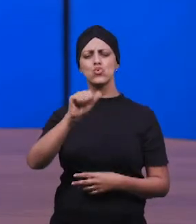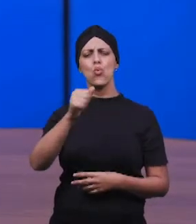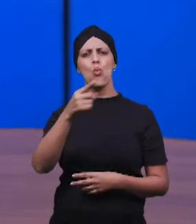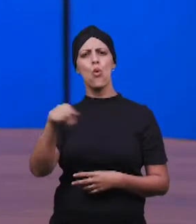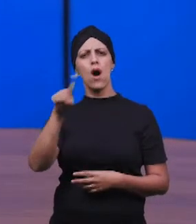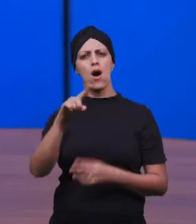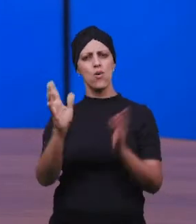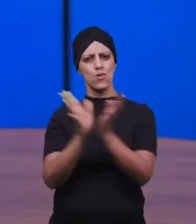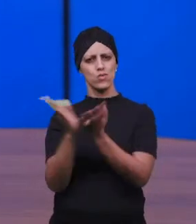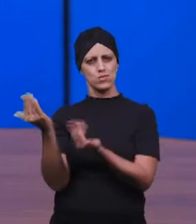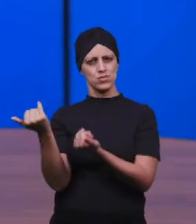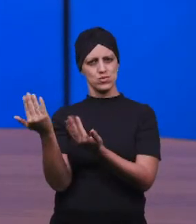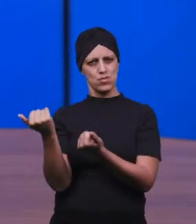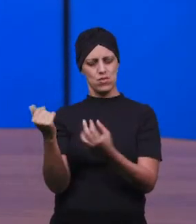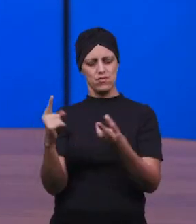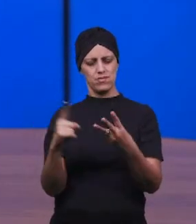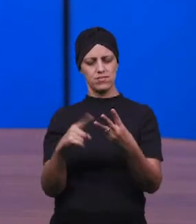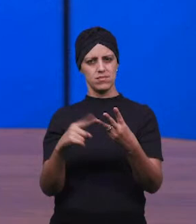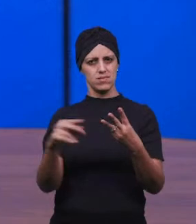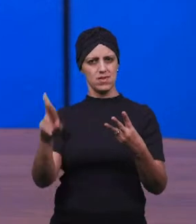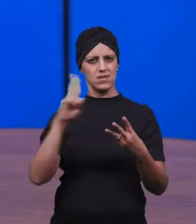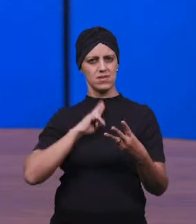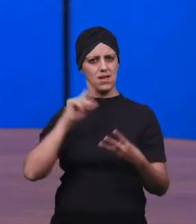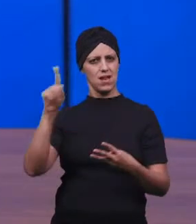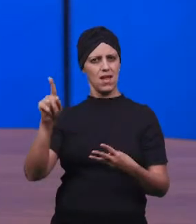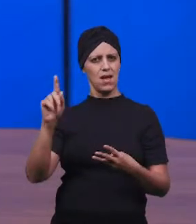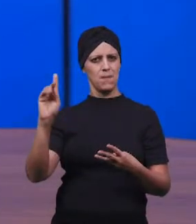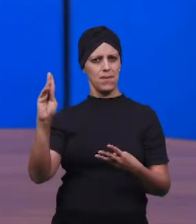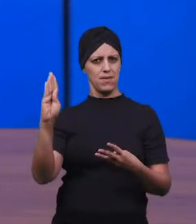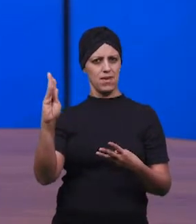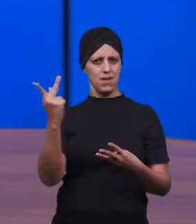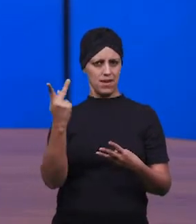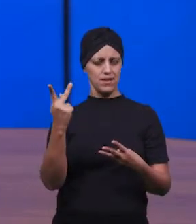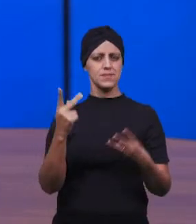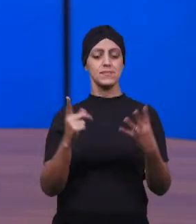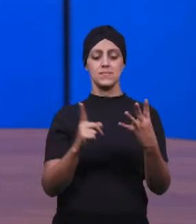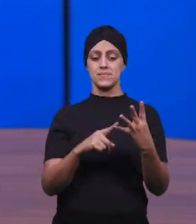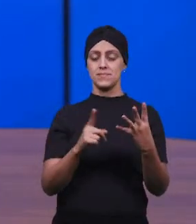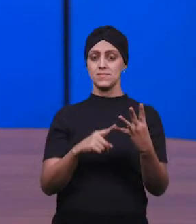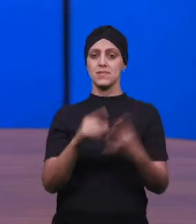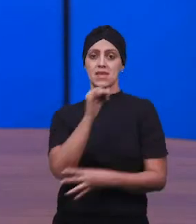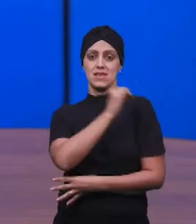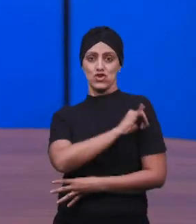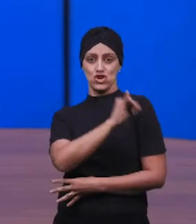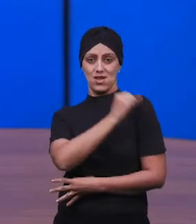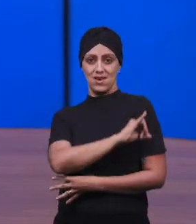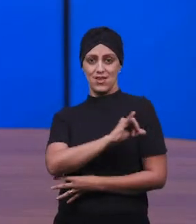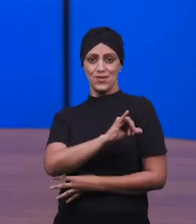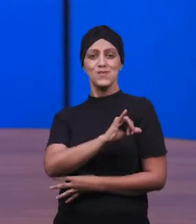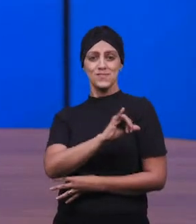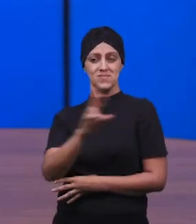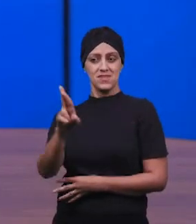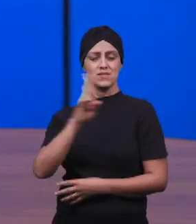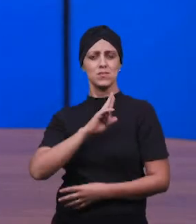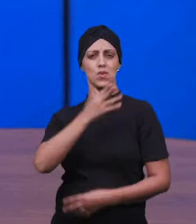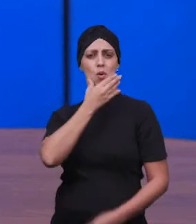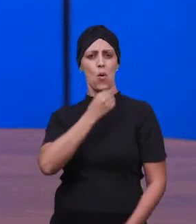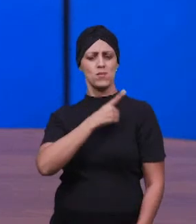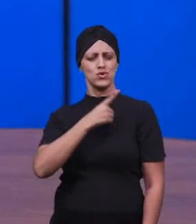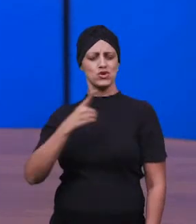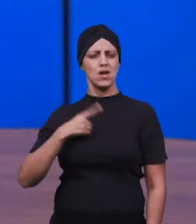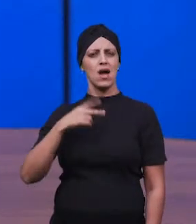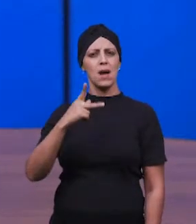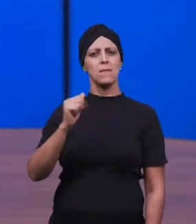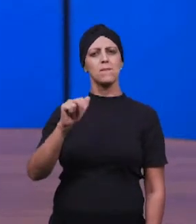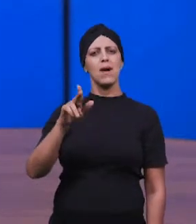João André do grupo de jovens da nossa igreja em Belo Horizonte. E a letra D, lá no Rio de Janeiro, será respondida